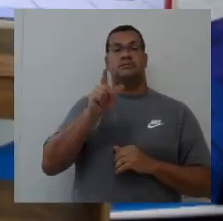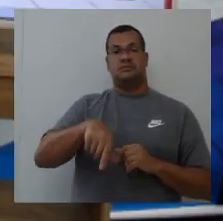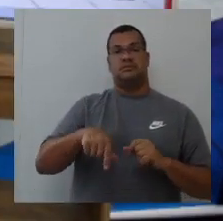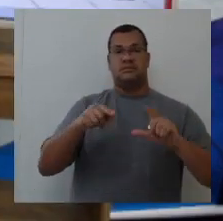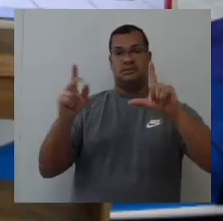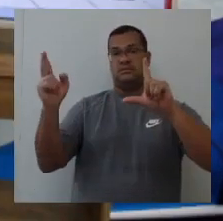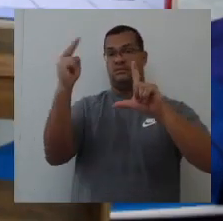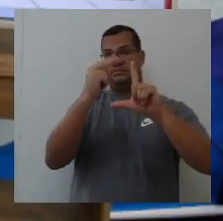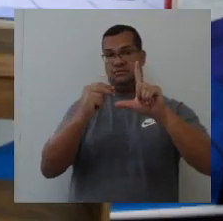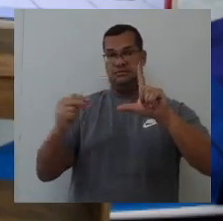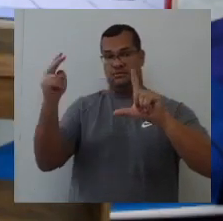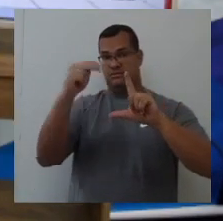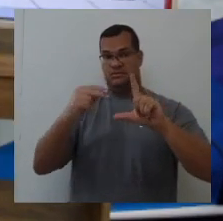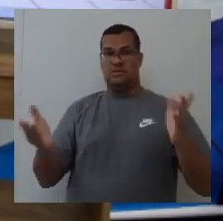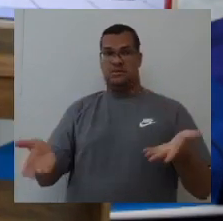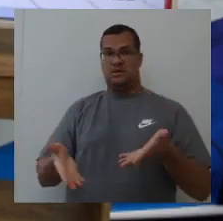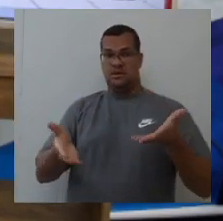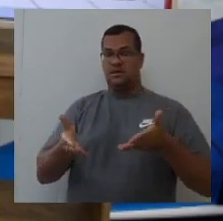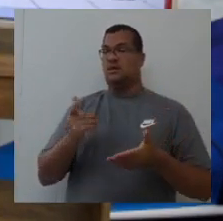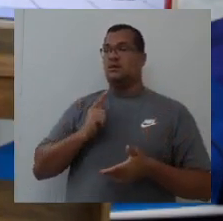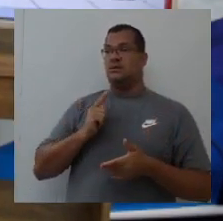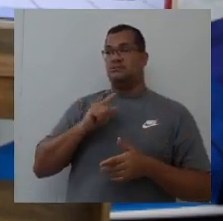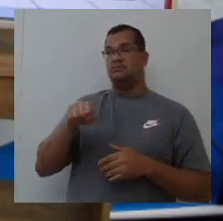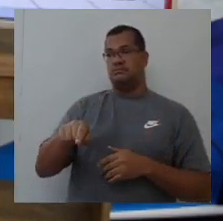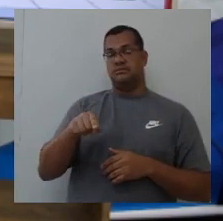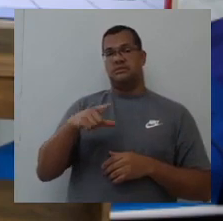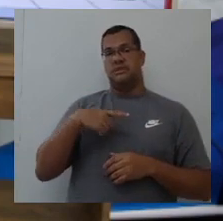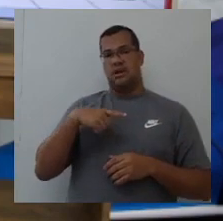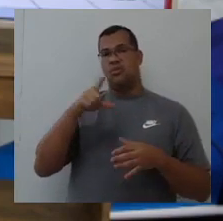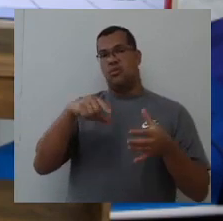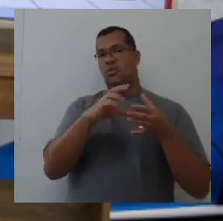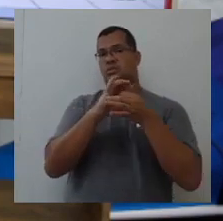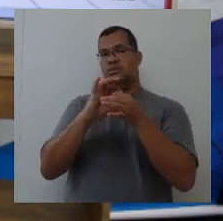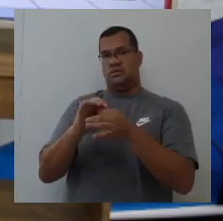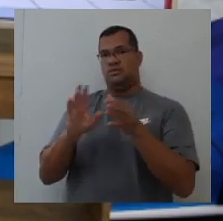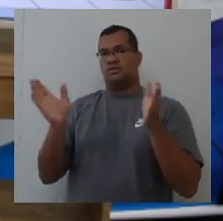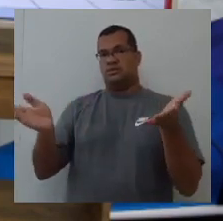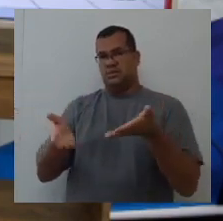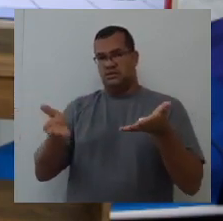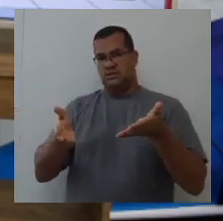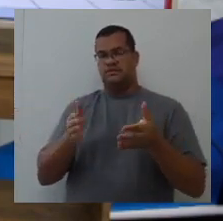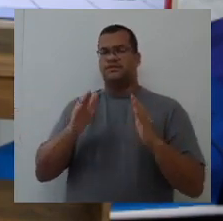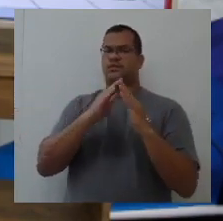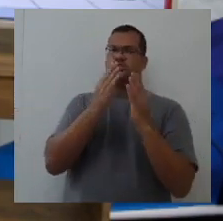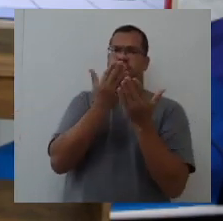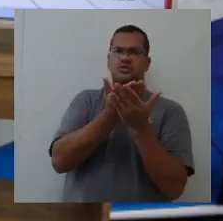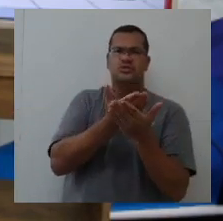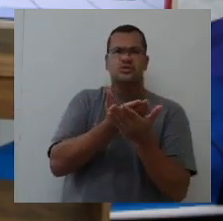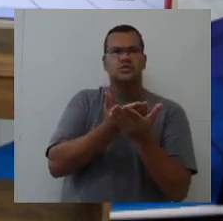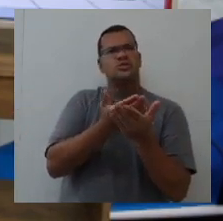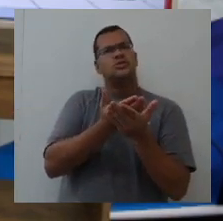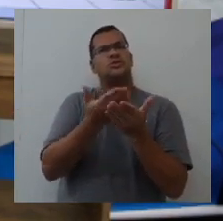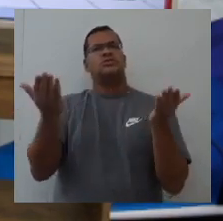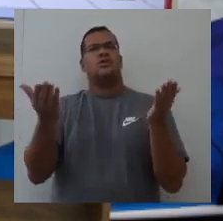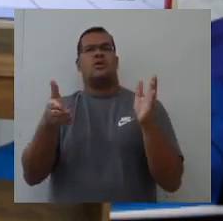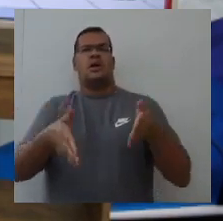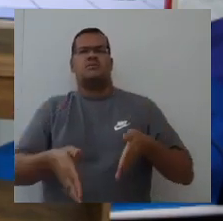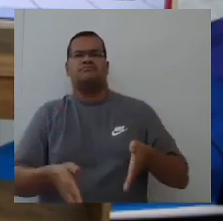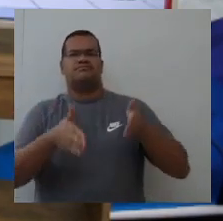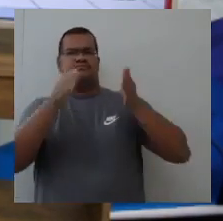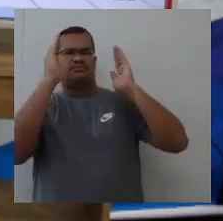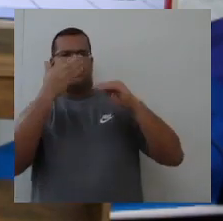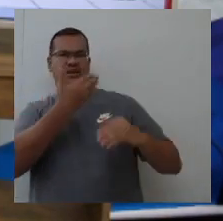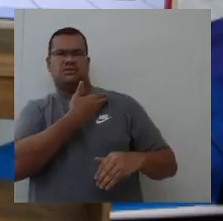foi colocada agora para vocês, ela traz a realidade da gente. Em escolas, em prédios públicos,